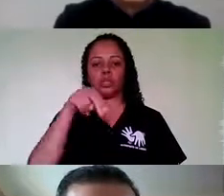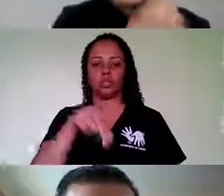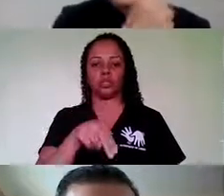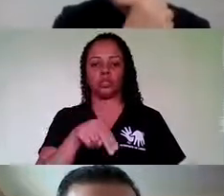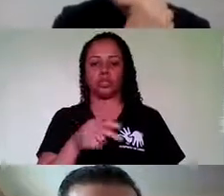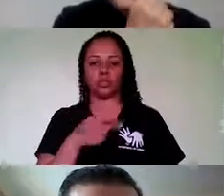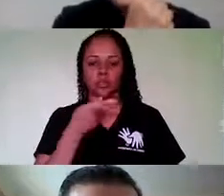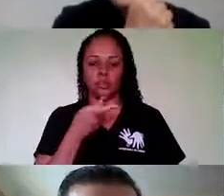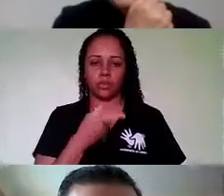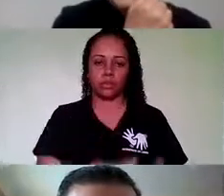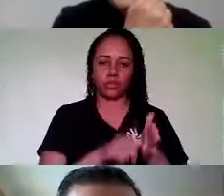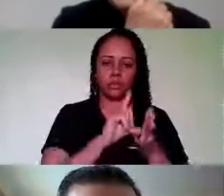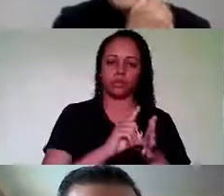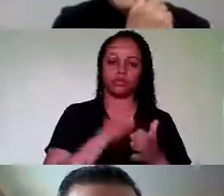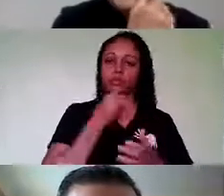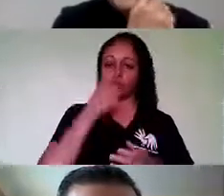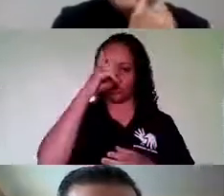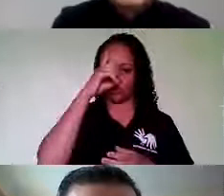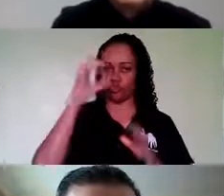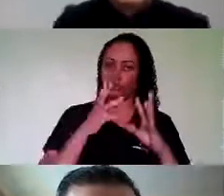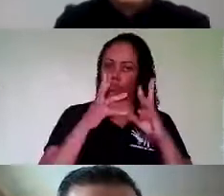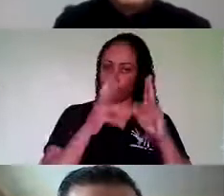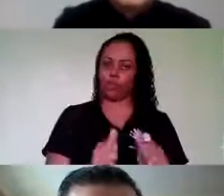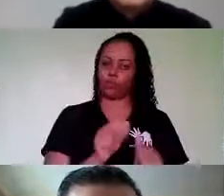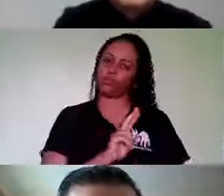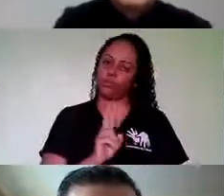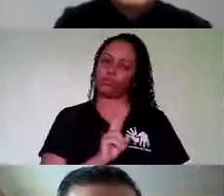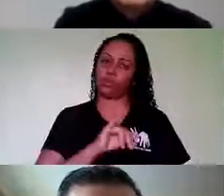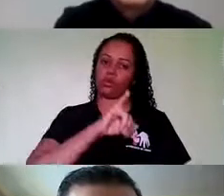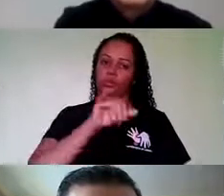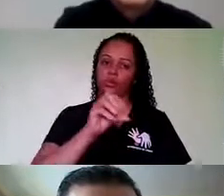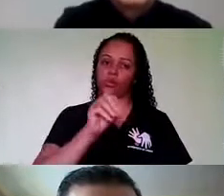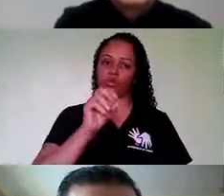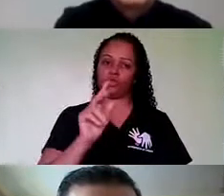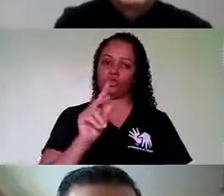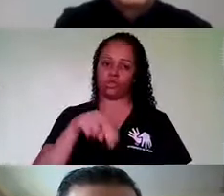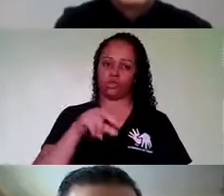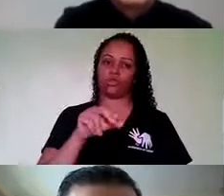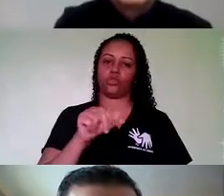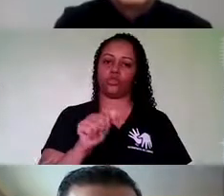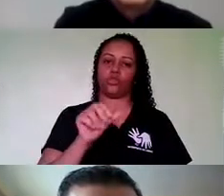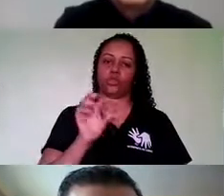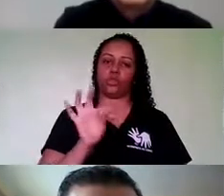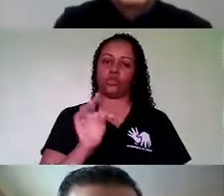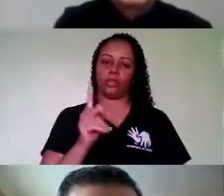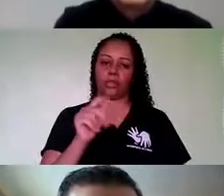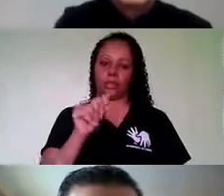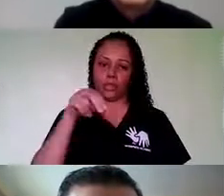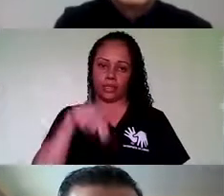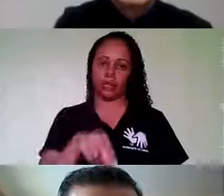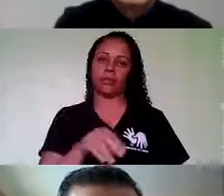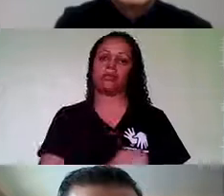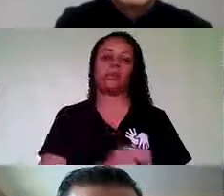Bom dia a todos, meu nome é Jonathan, né? Faço parte, e estou vendo alguns colegas aqui,